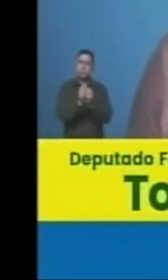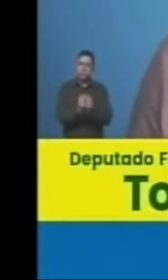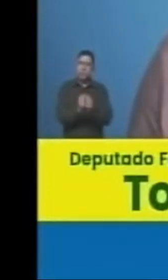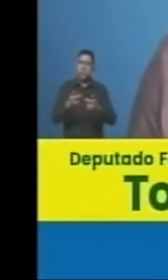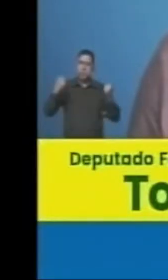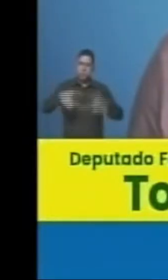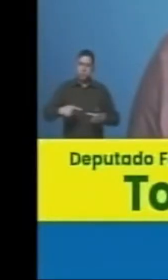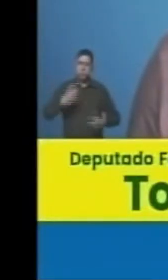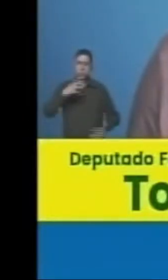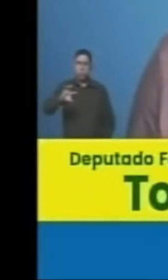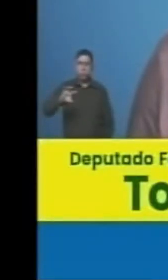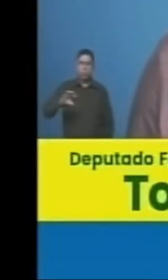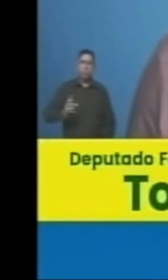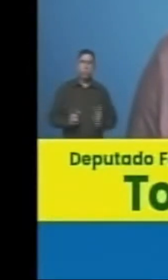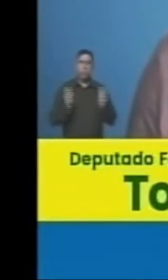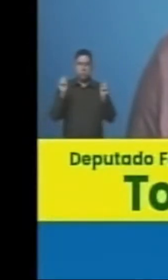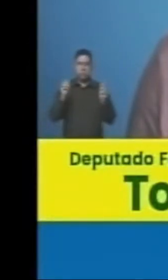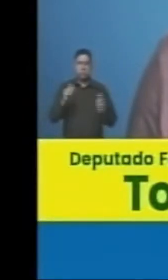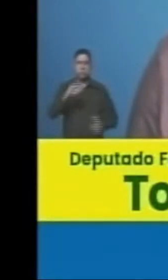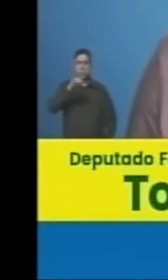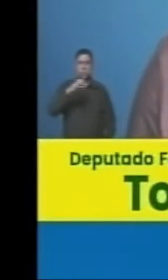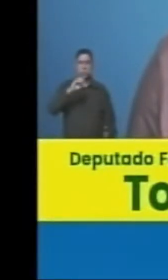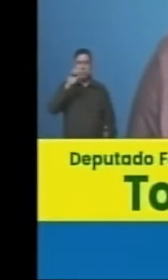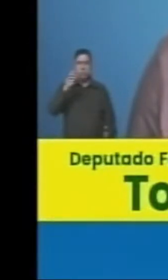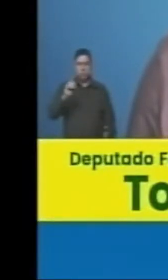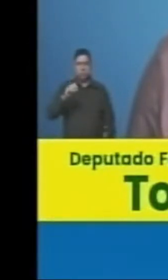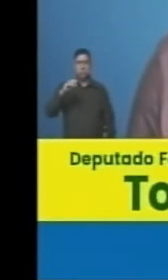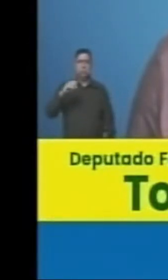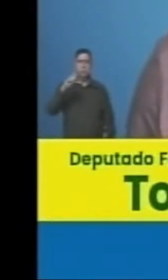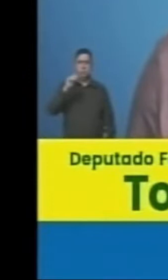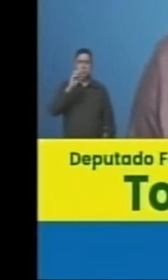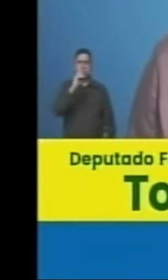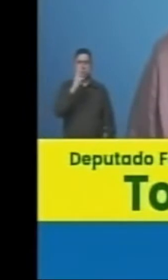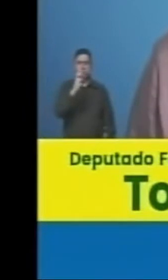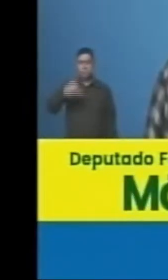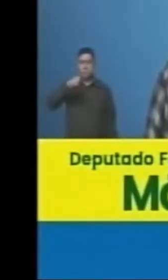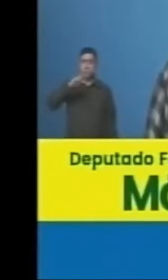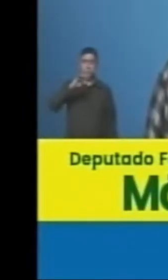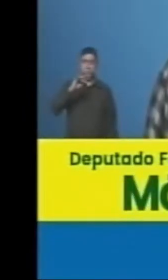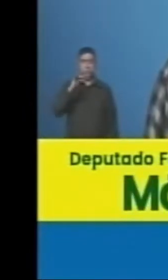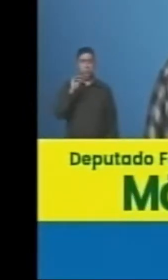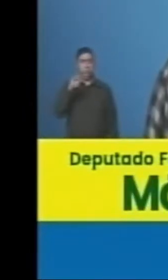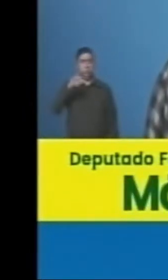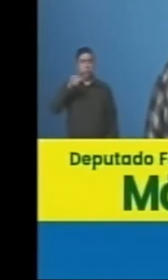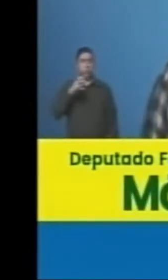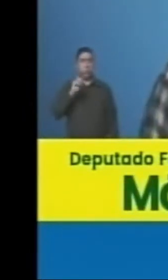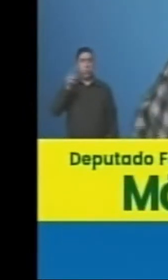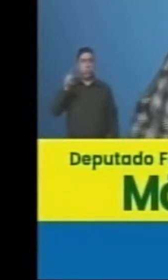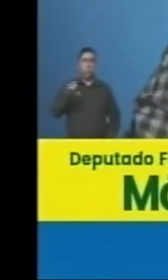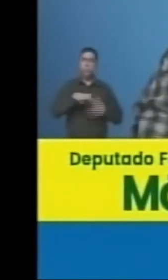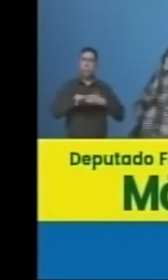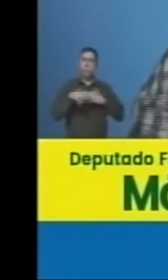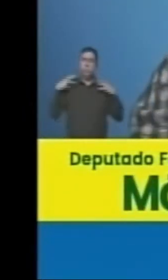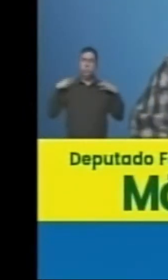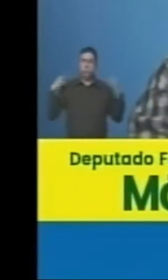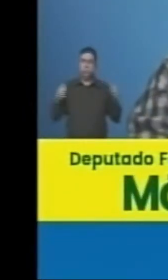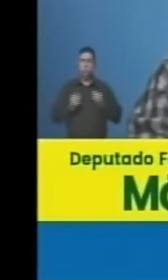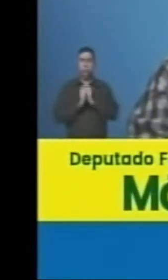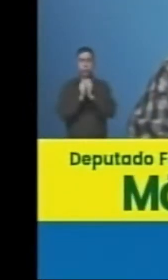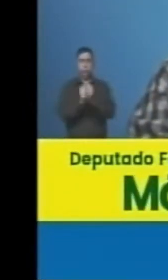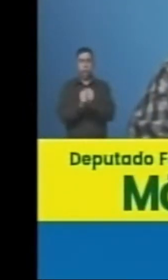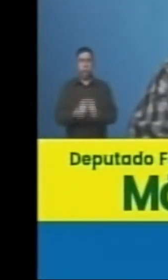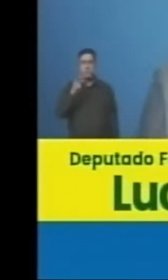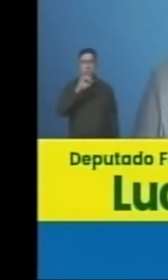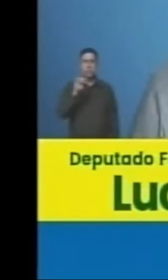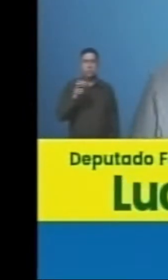Juntos na luta contra o câncer. Tom Gomes, seu deputado Federal, 10-05. Márcio Feijó, caminhoneiro, número 10-50. Tamo